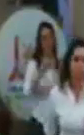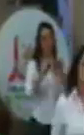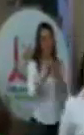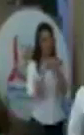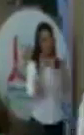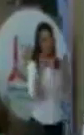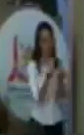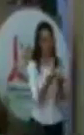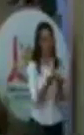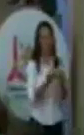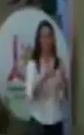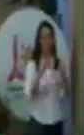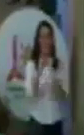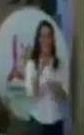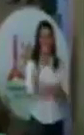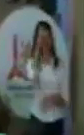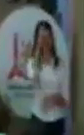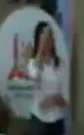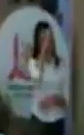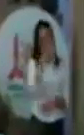Escola do Legislativo de Criciúma.